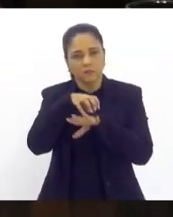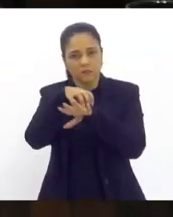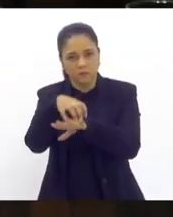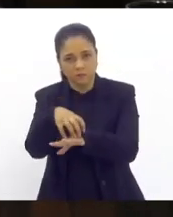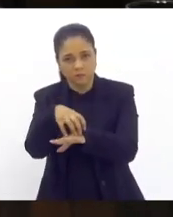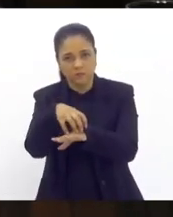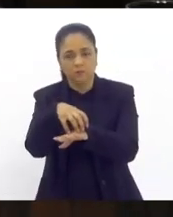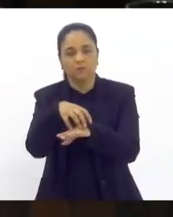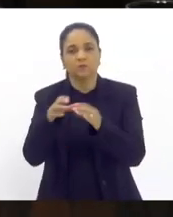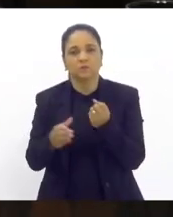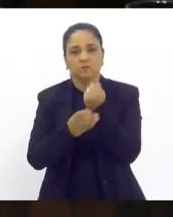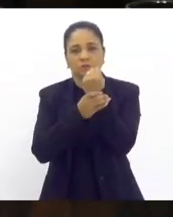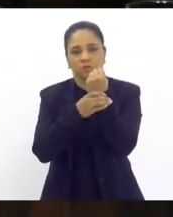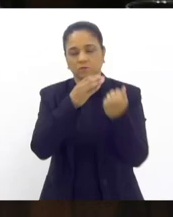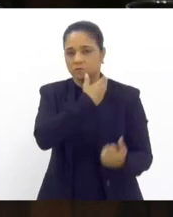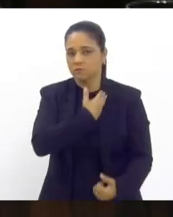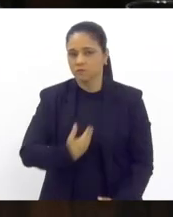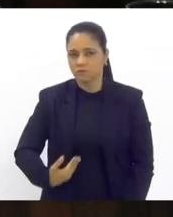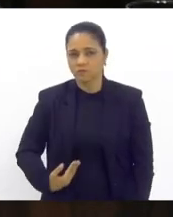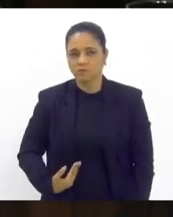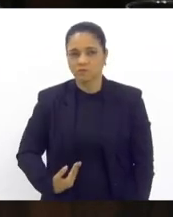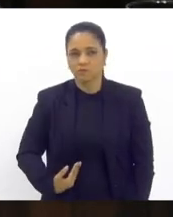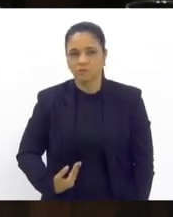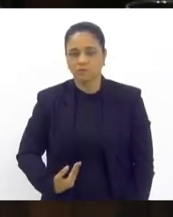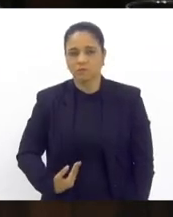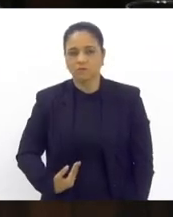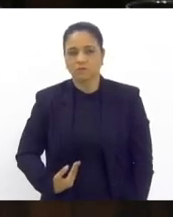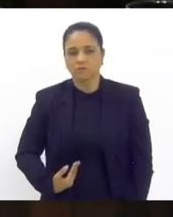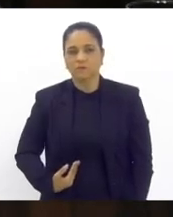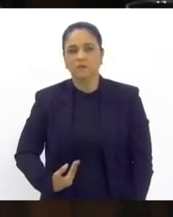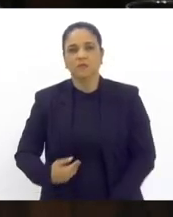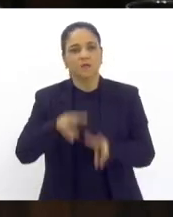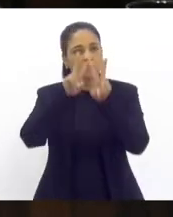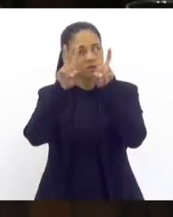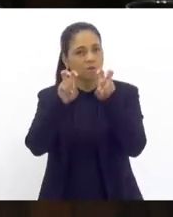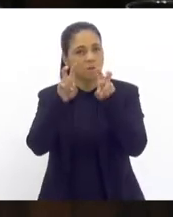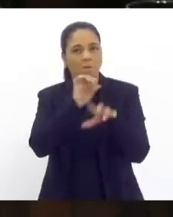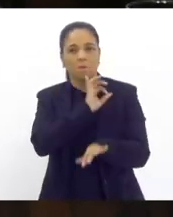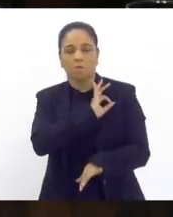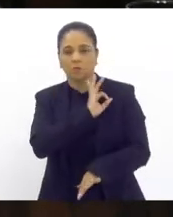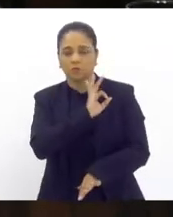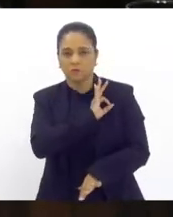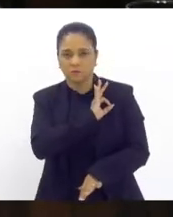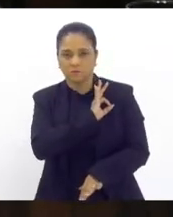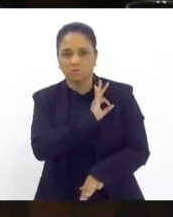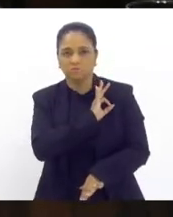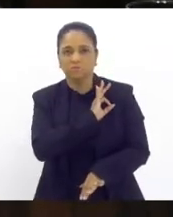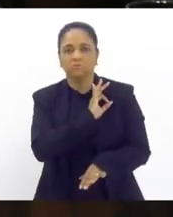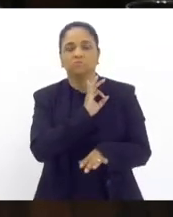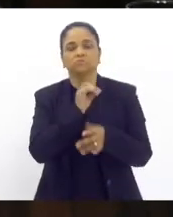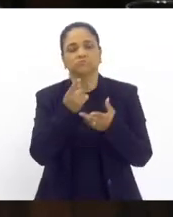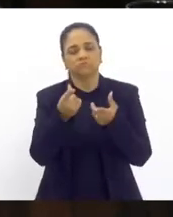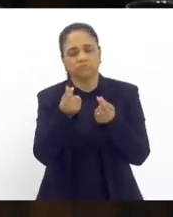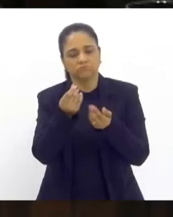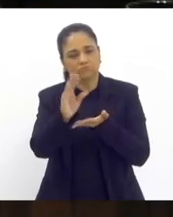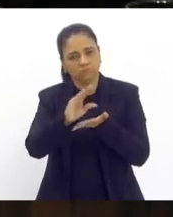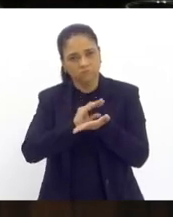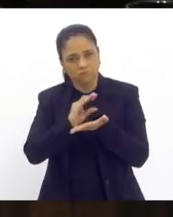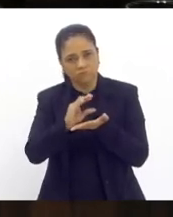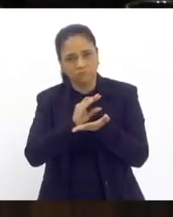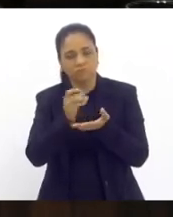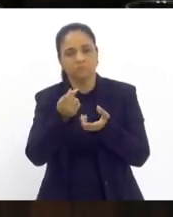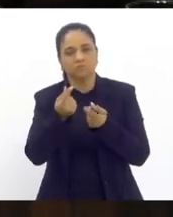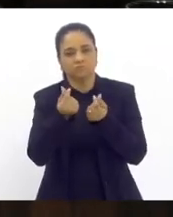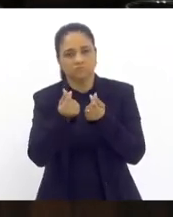Transporte, Segurança Pública e Assuntos de Polícia. E Orçamento, Finança e Fiscalização Financeira e Controle.